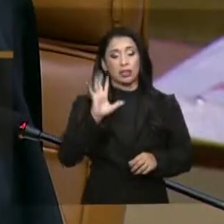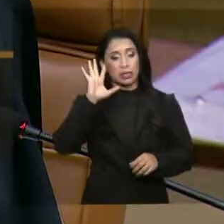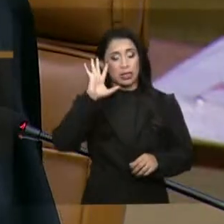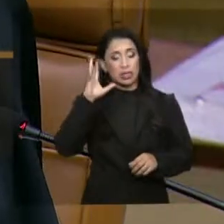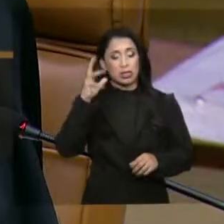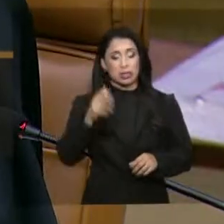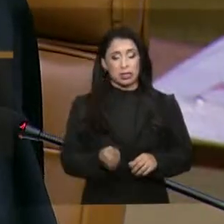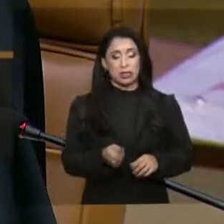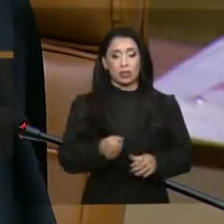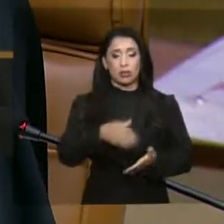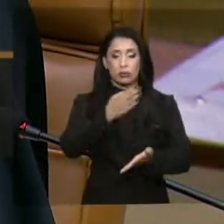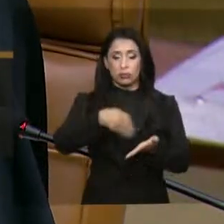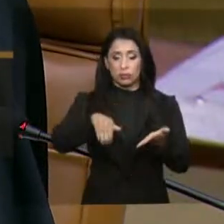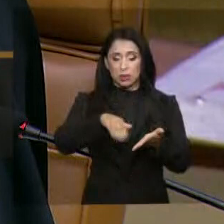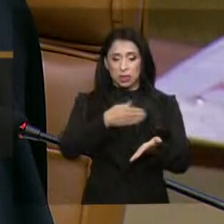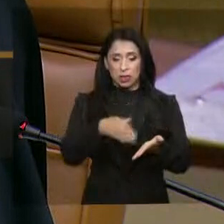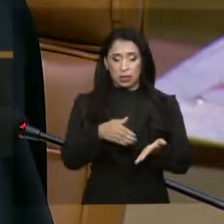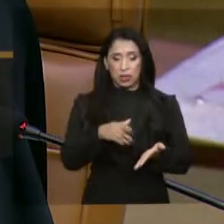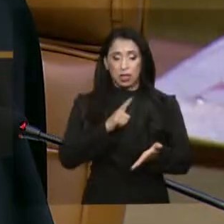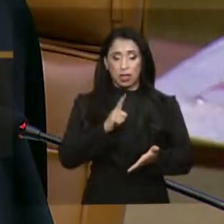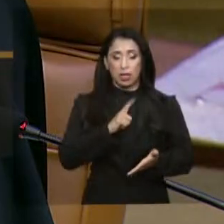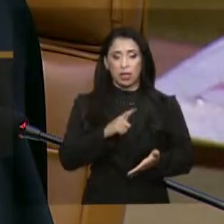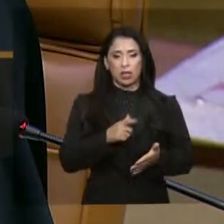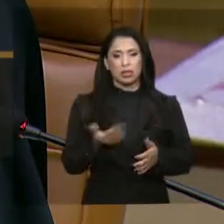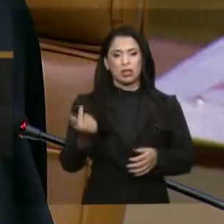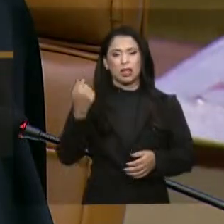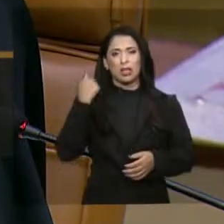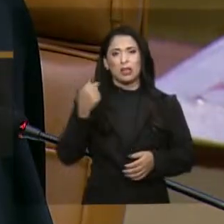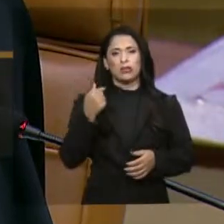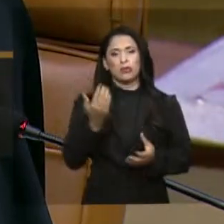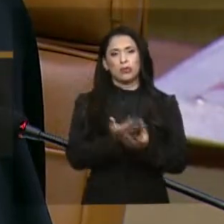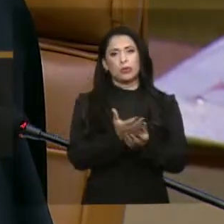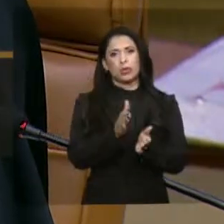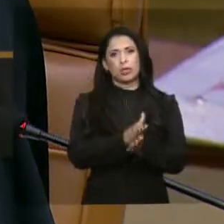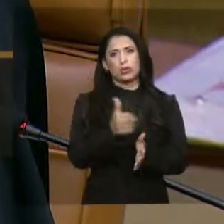aqui um julgado antigo do Supremo Tribunal Federal, de